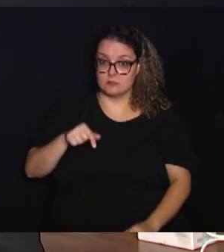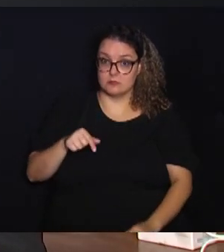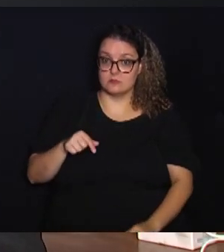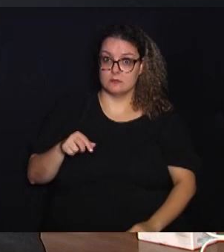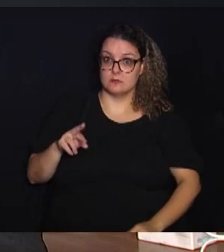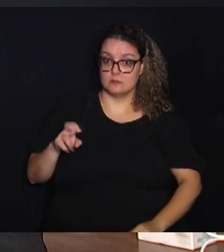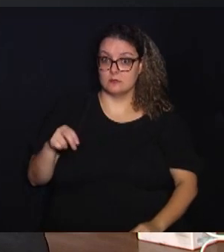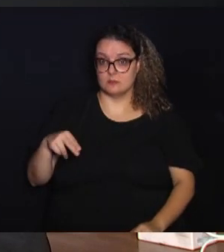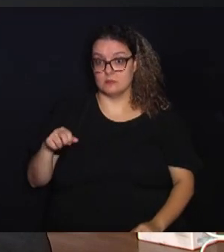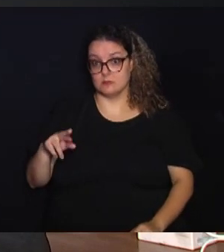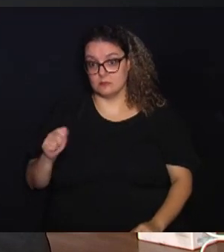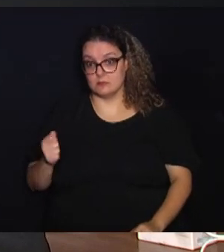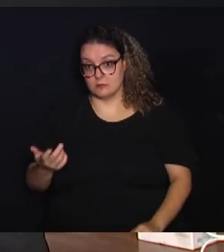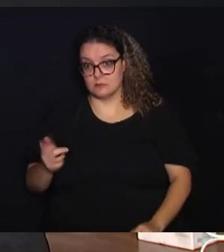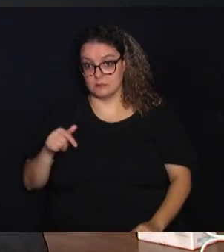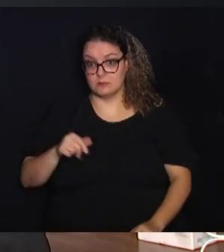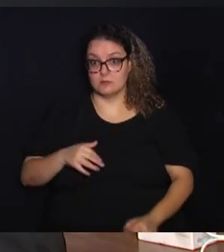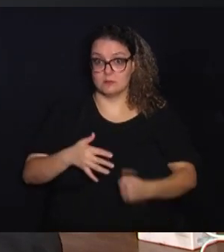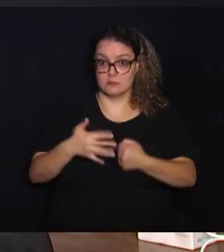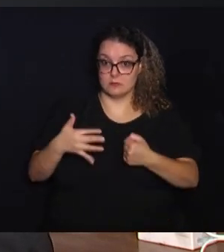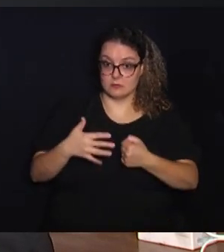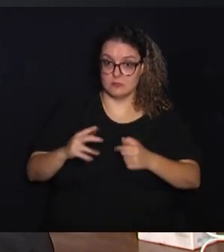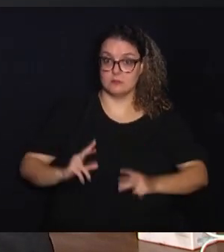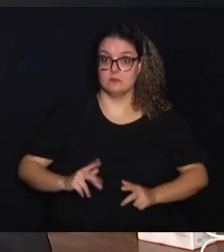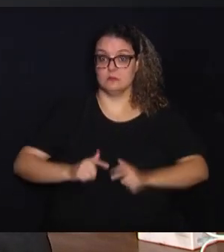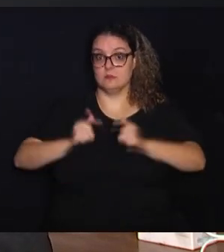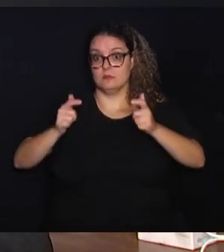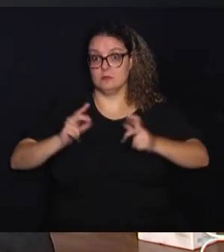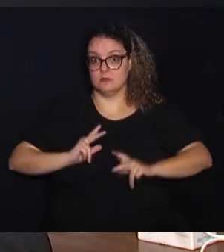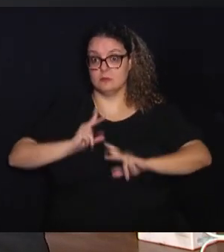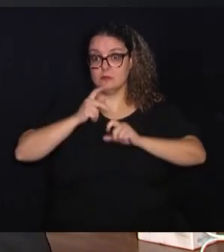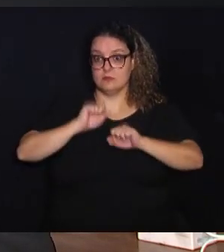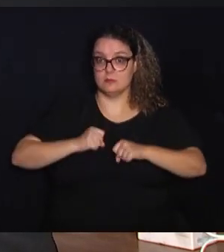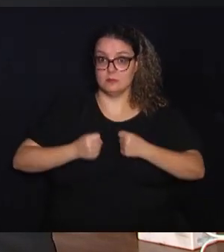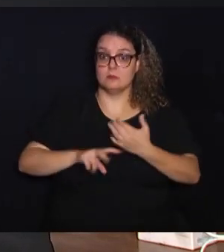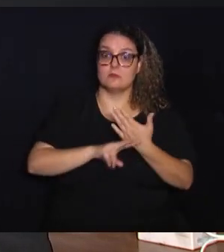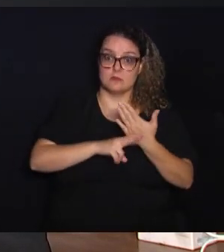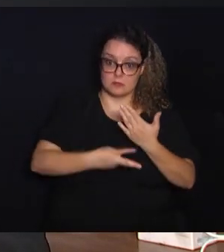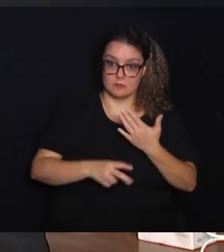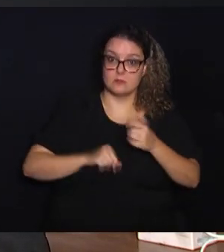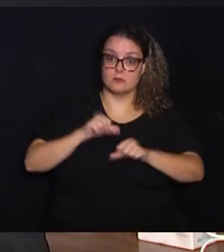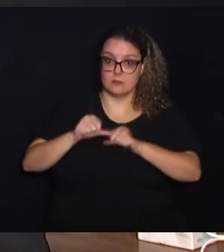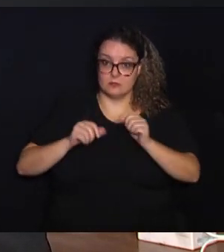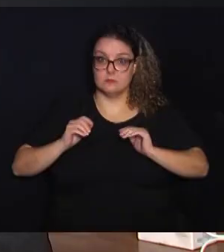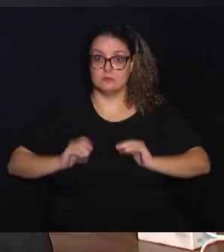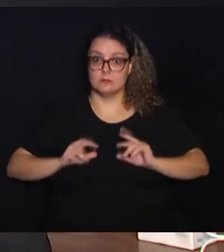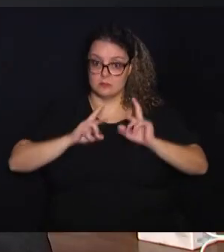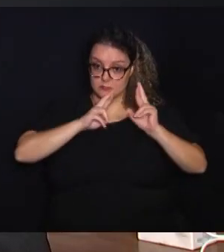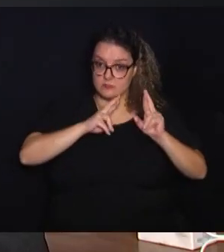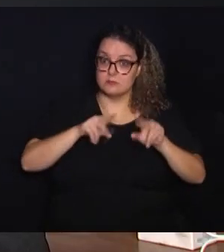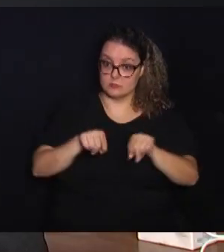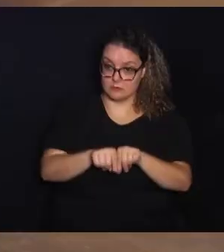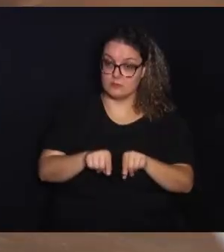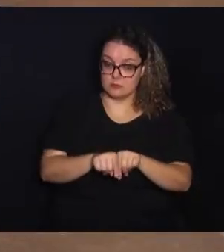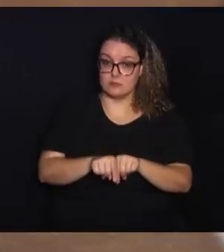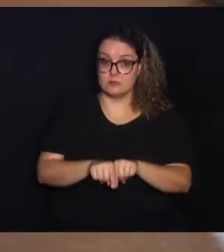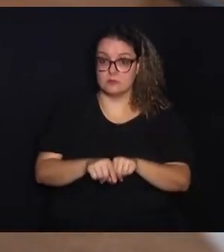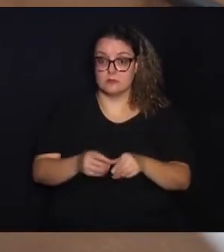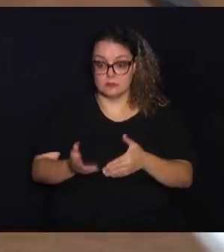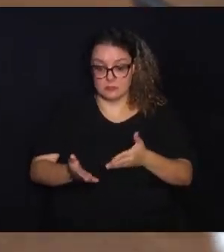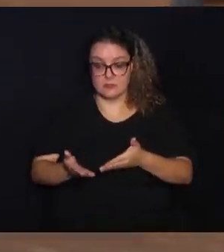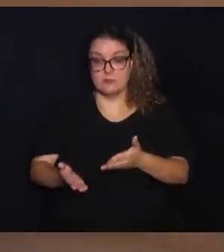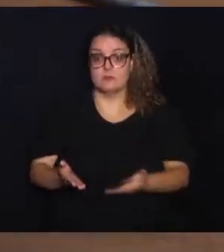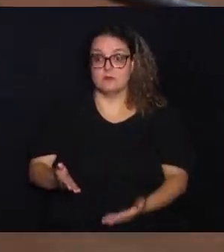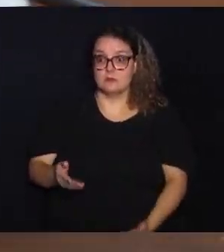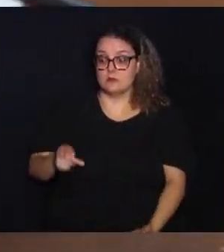como uma HERA, né? É uma síndrome de aumento do esforço, que gera mudanças no comportamento do sono também. Por se